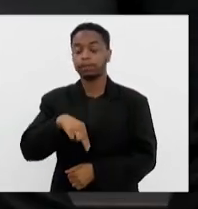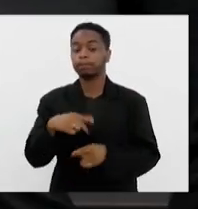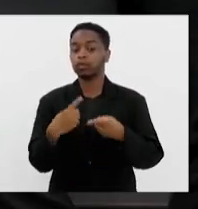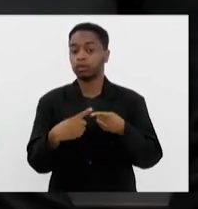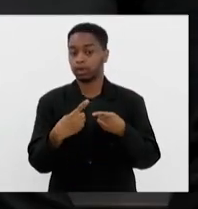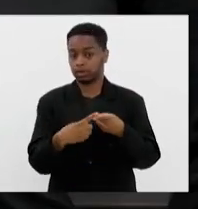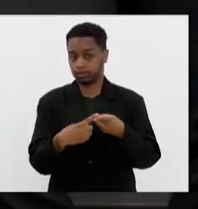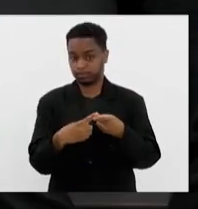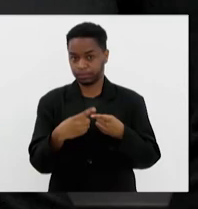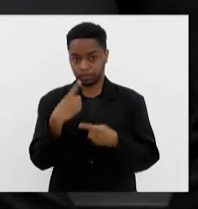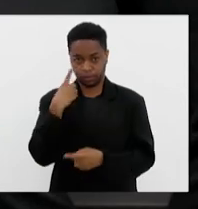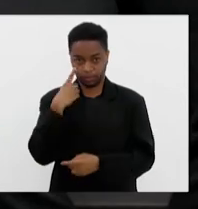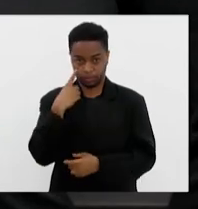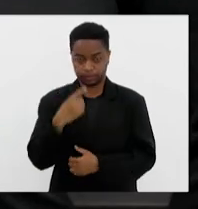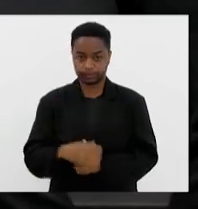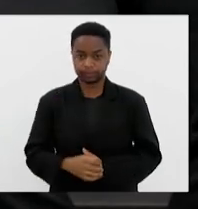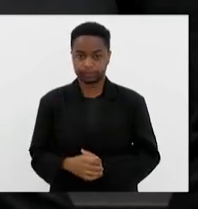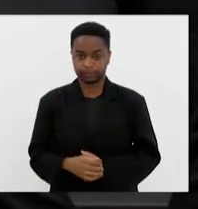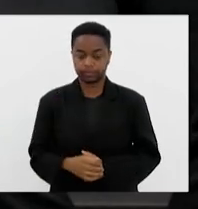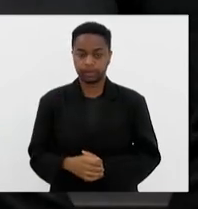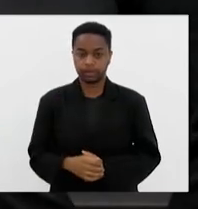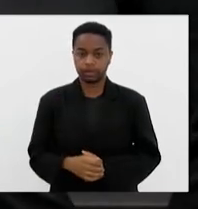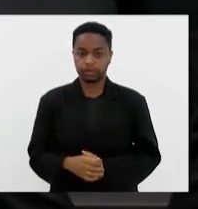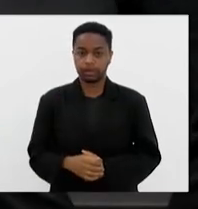por que eu lhe acompanhei? Por uma questão